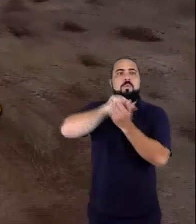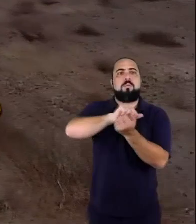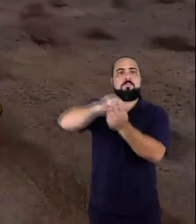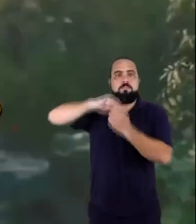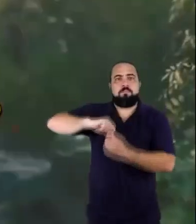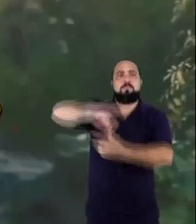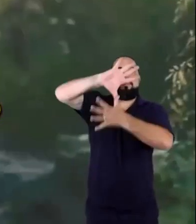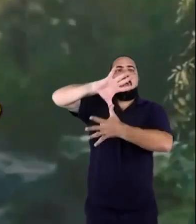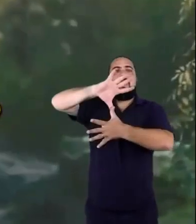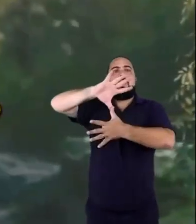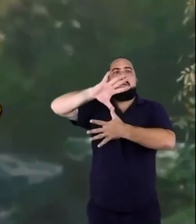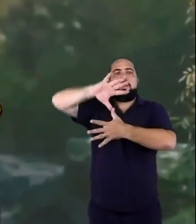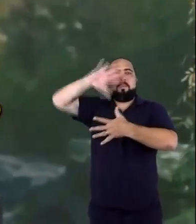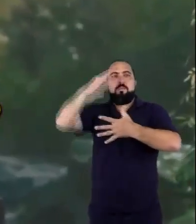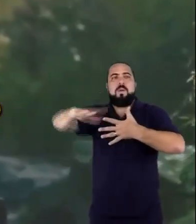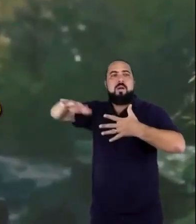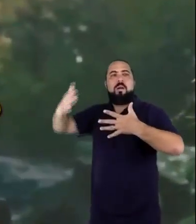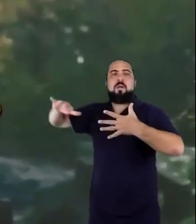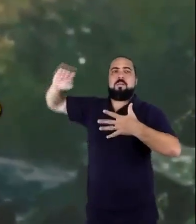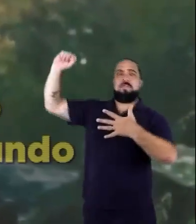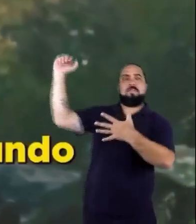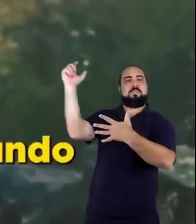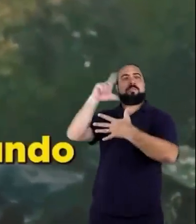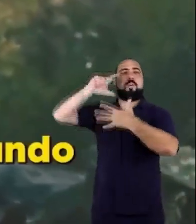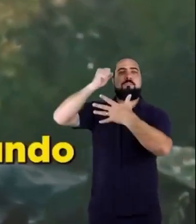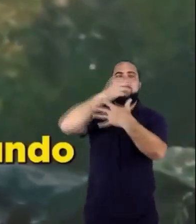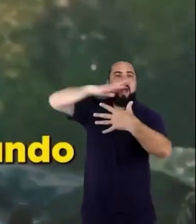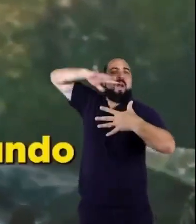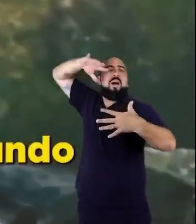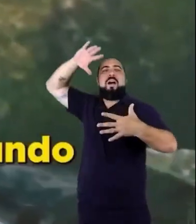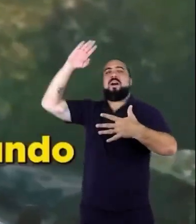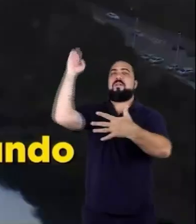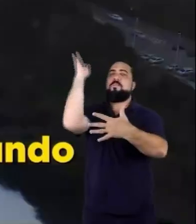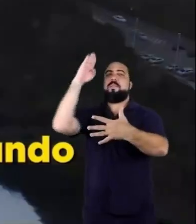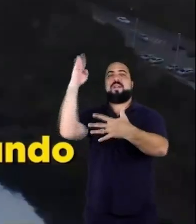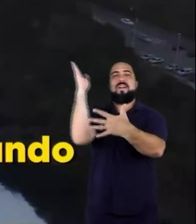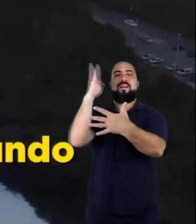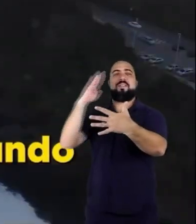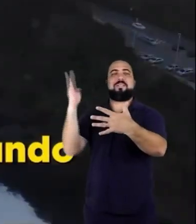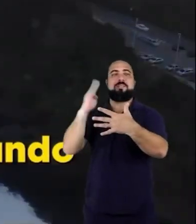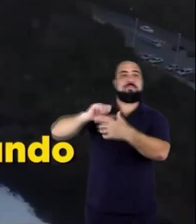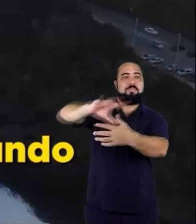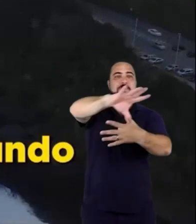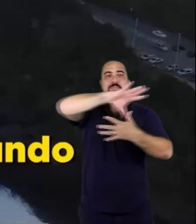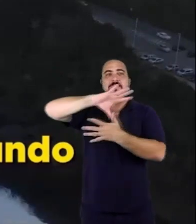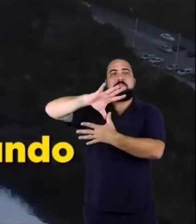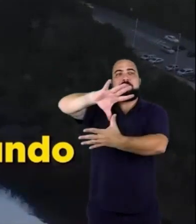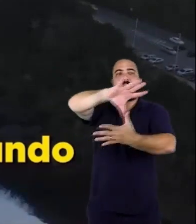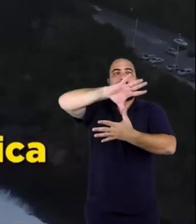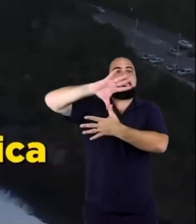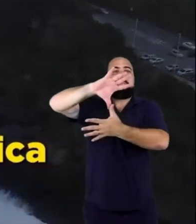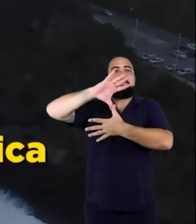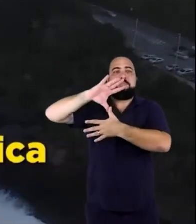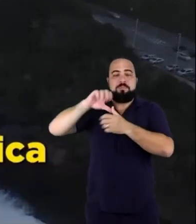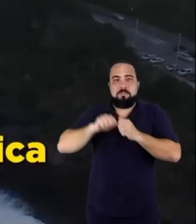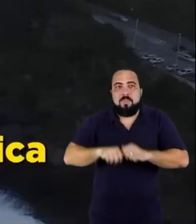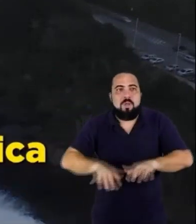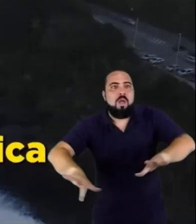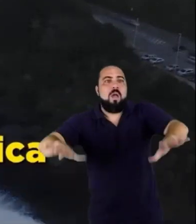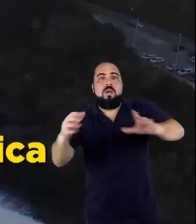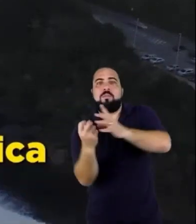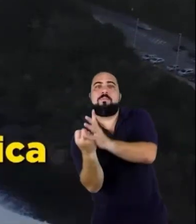deitado eternamente nesse esplêndido ao som do mar e a luz do céu profundo